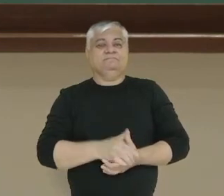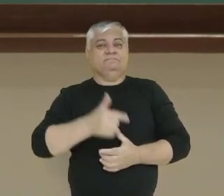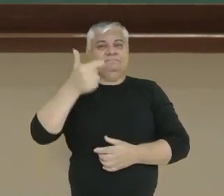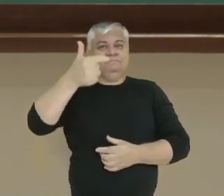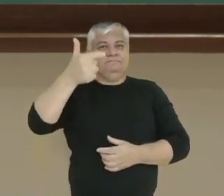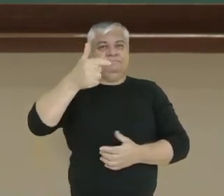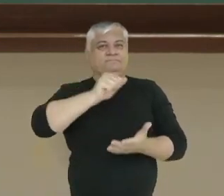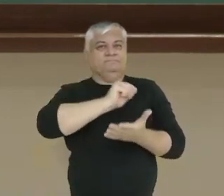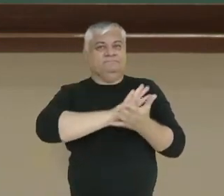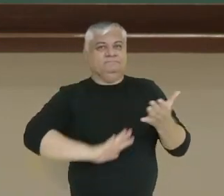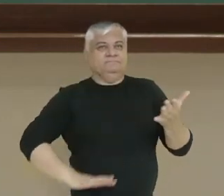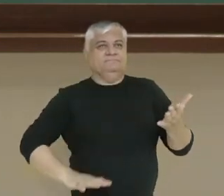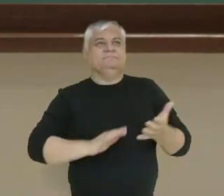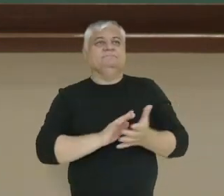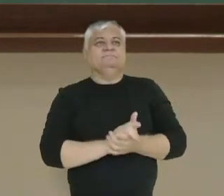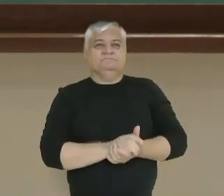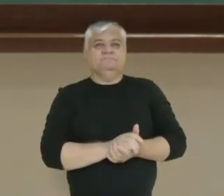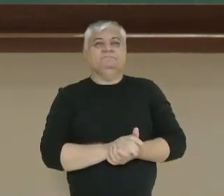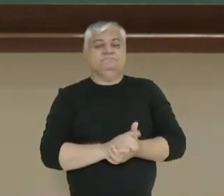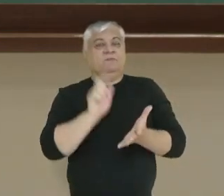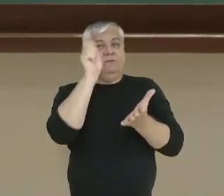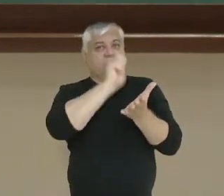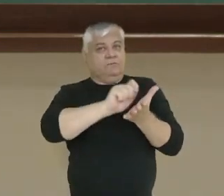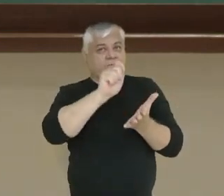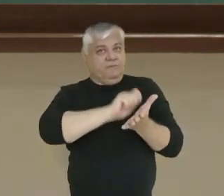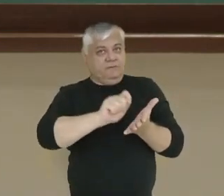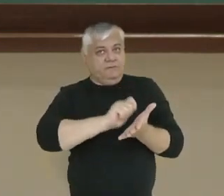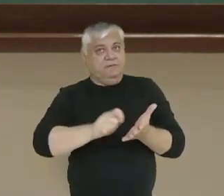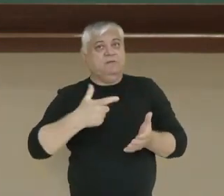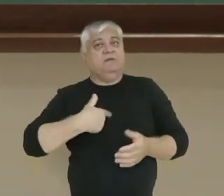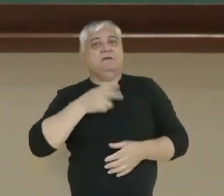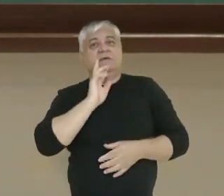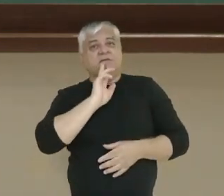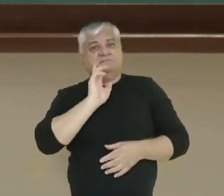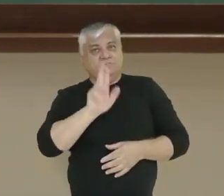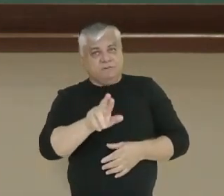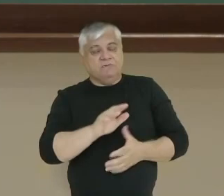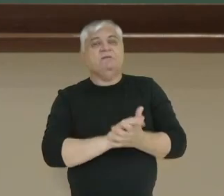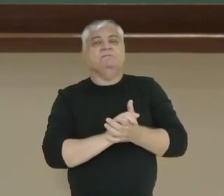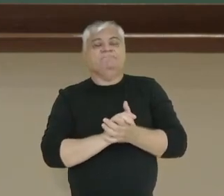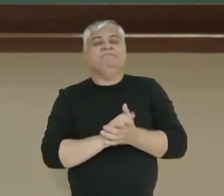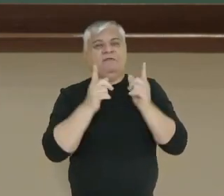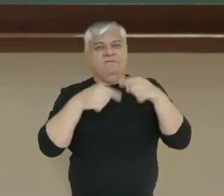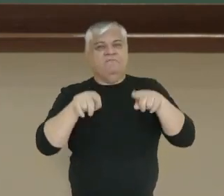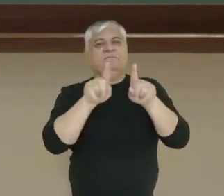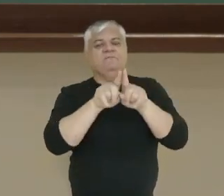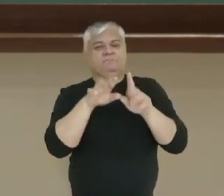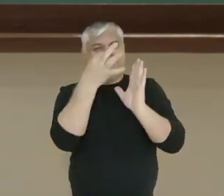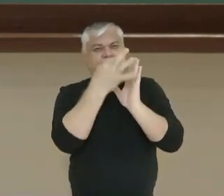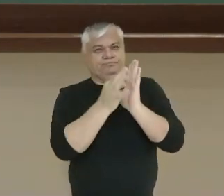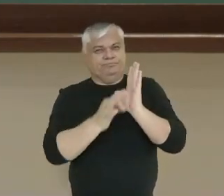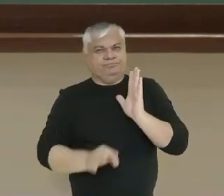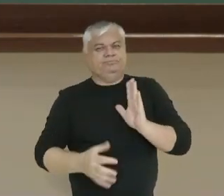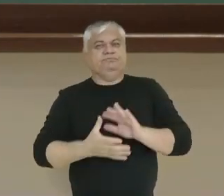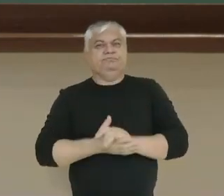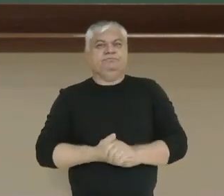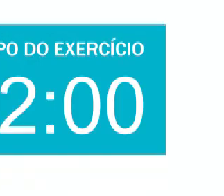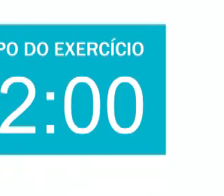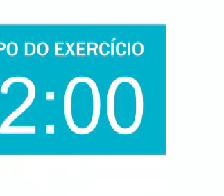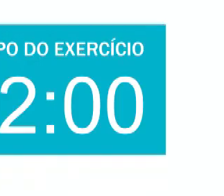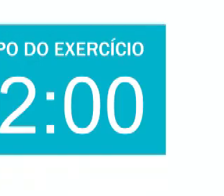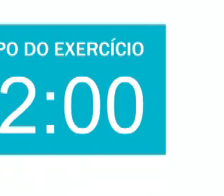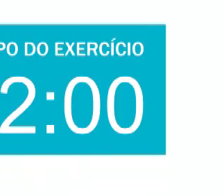Chegamos aqui na nossa atividade, gente. Eu quero que vocês copiem, respondam no caderno de vocês e a gente já volta para ver se está tudo correto.